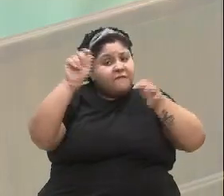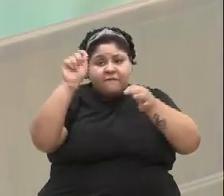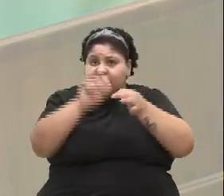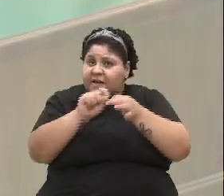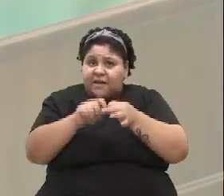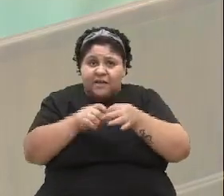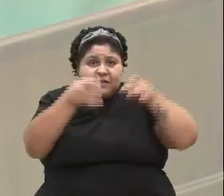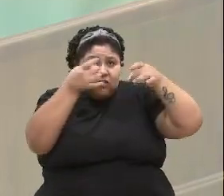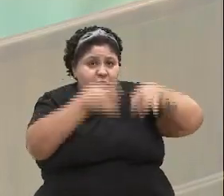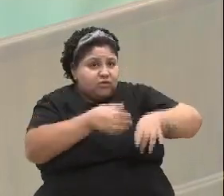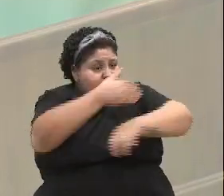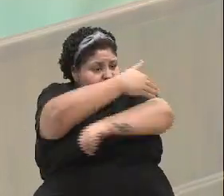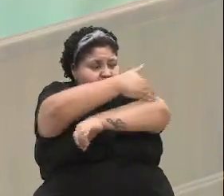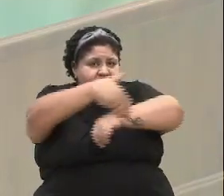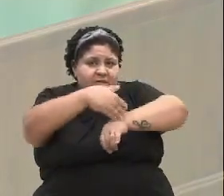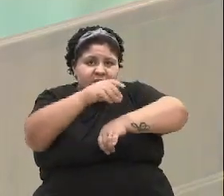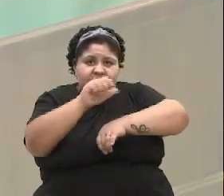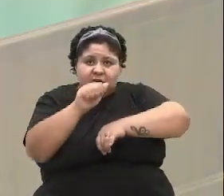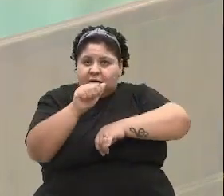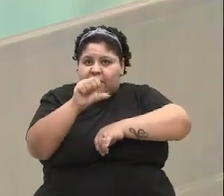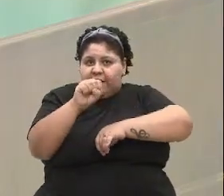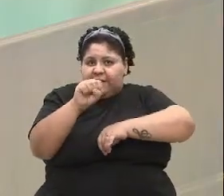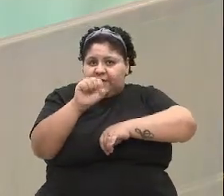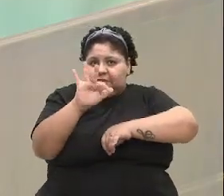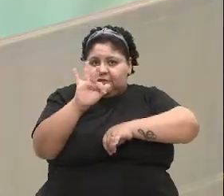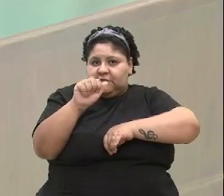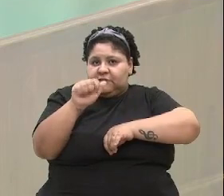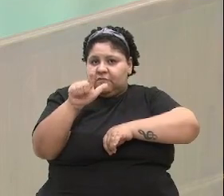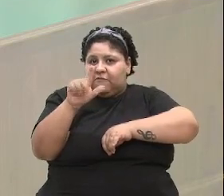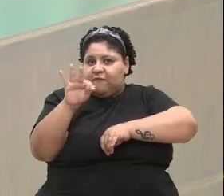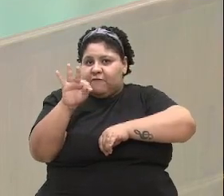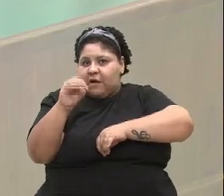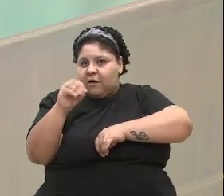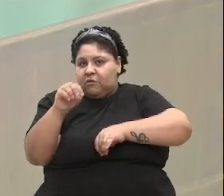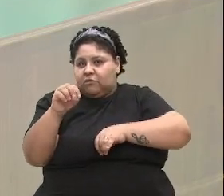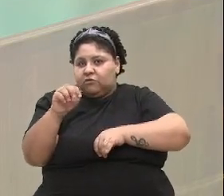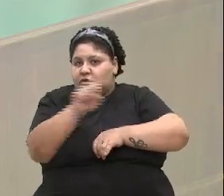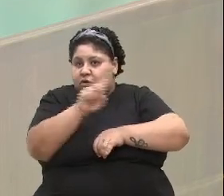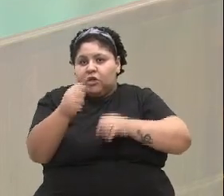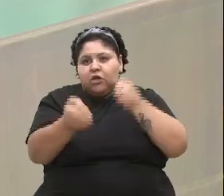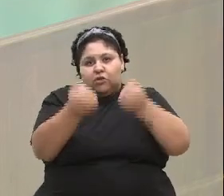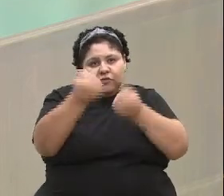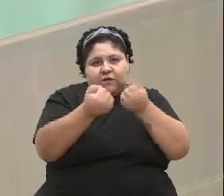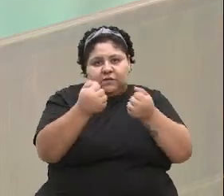prejudica o asfalto e nem o trânsito